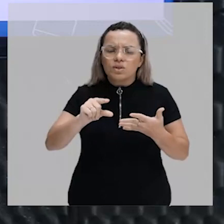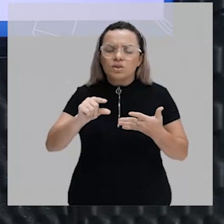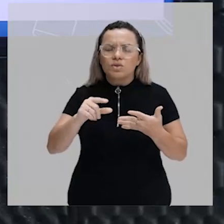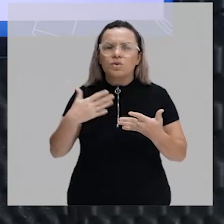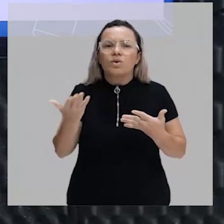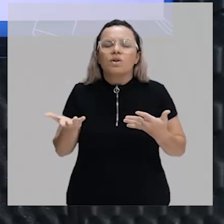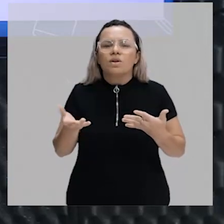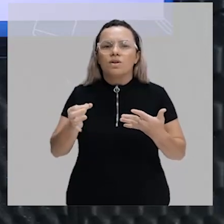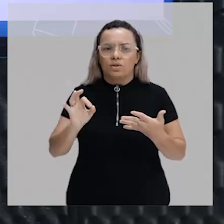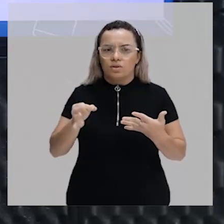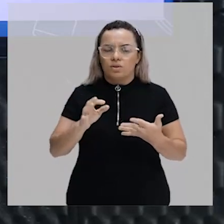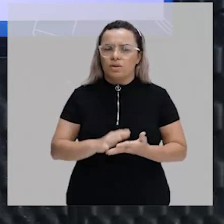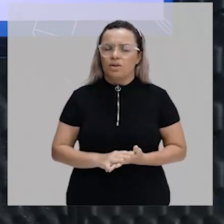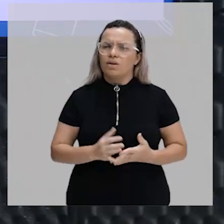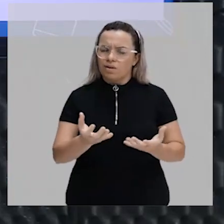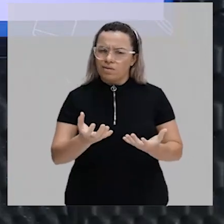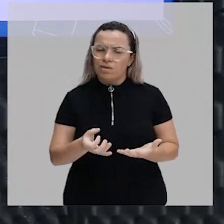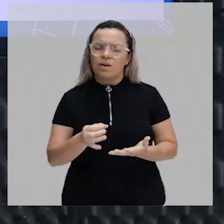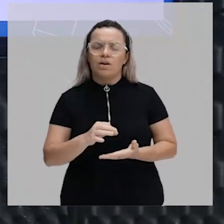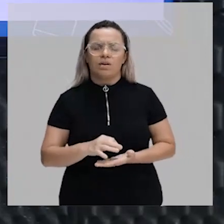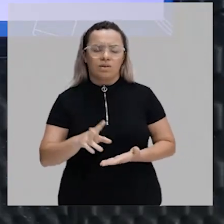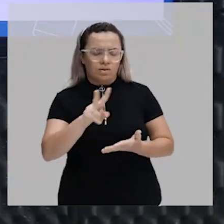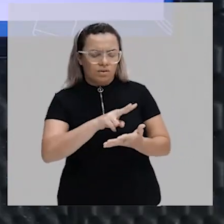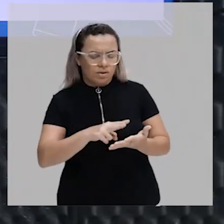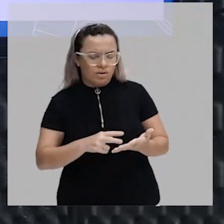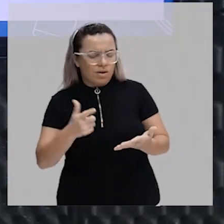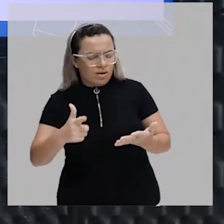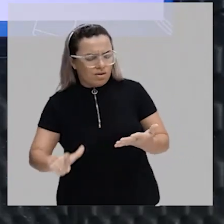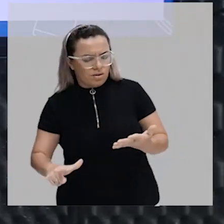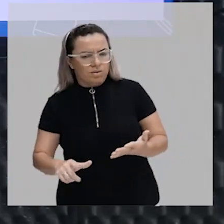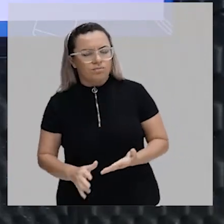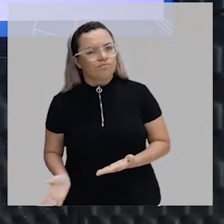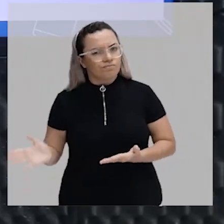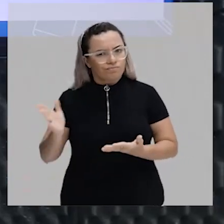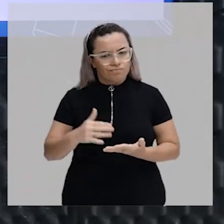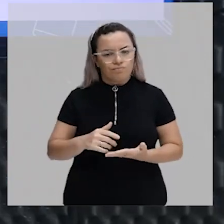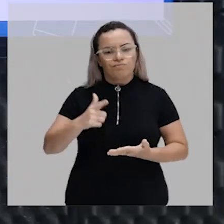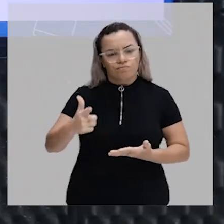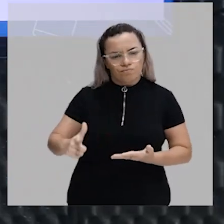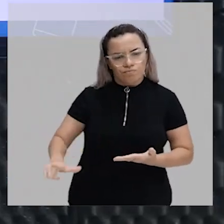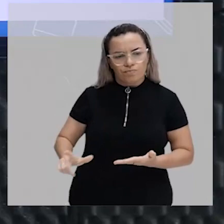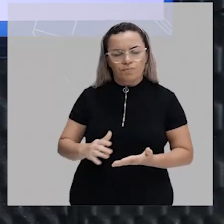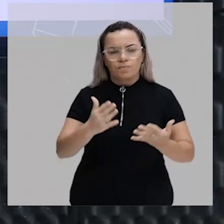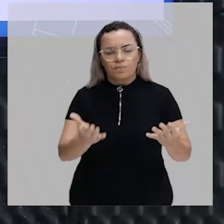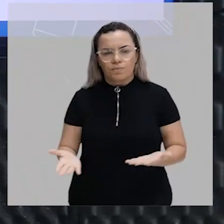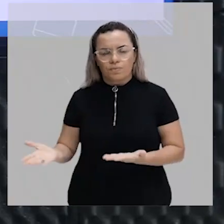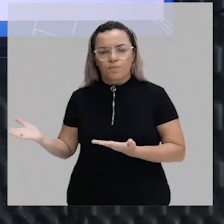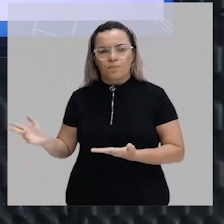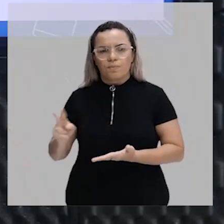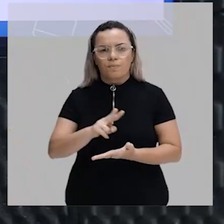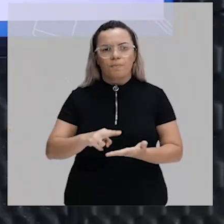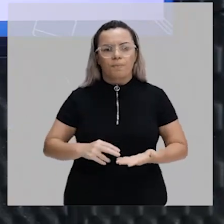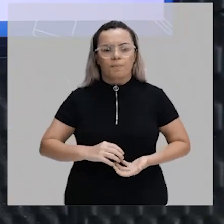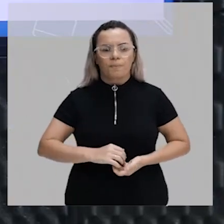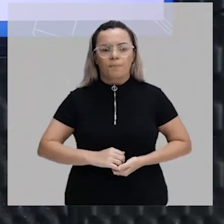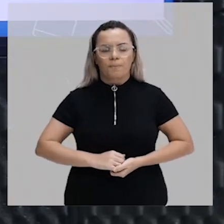essa? Você quer que eu leia de novo? Vamos voltar? Ninguém sentiu o teu espasmo